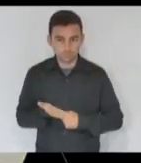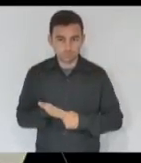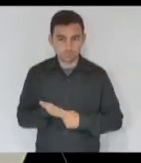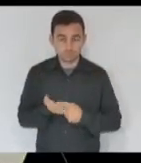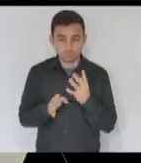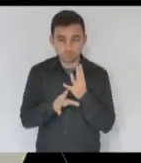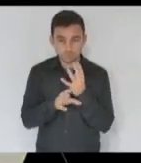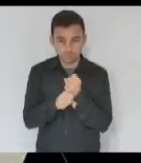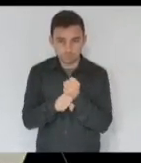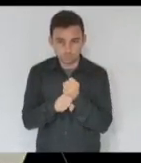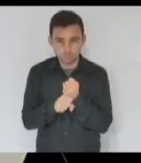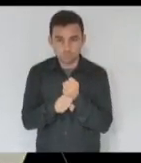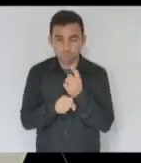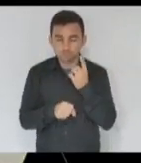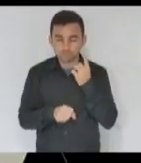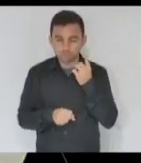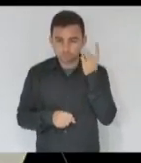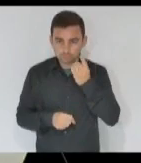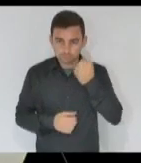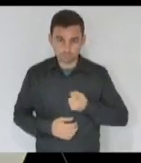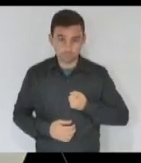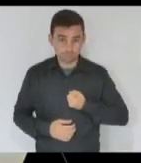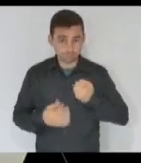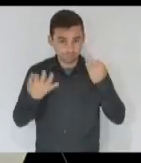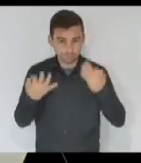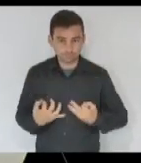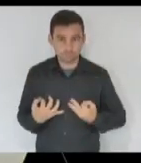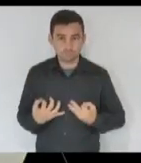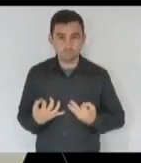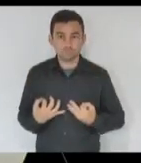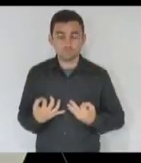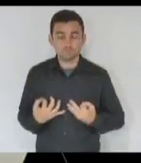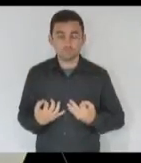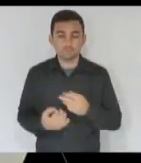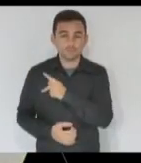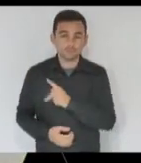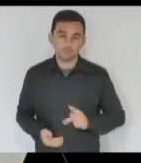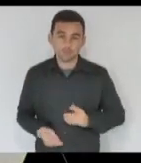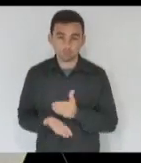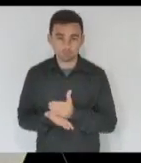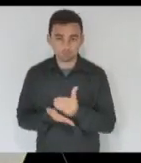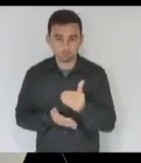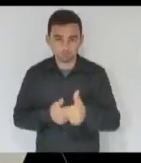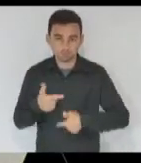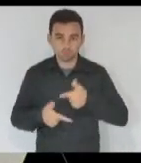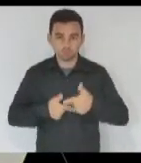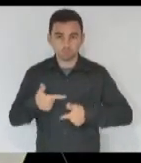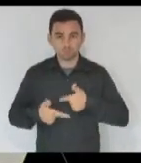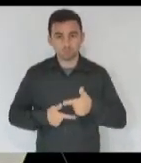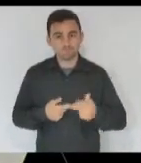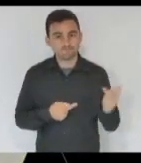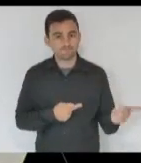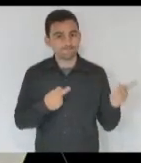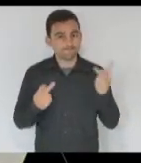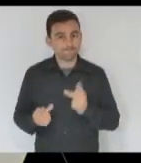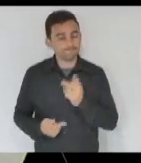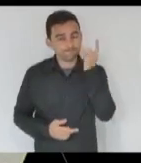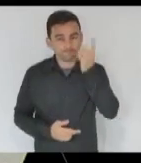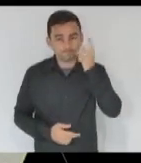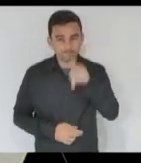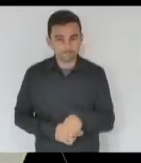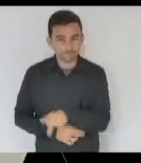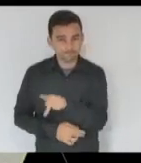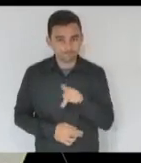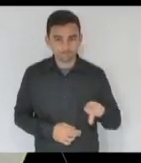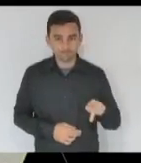um quórum regimental, o senhor presidente declarou abertos os trabalhos e convidou o senhor deputado Padre Pedro